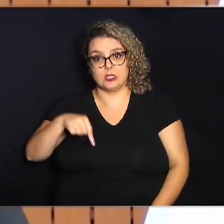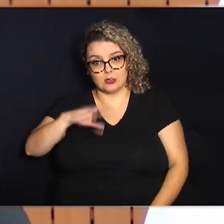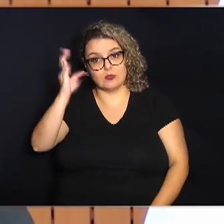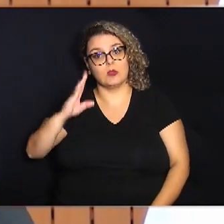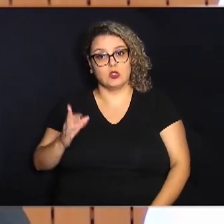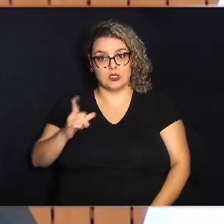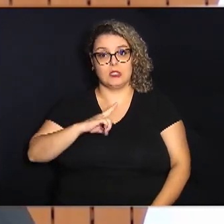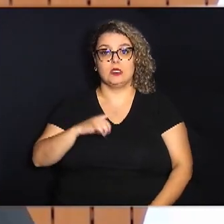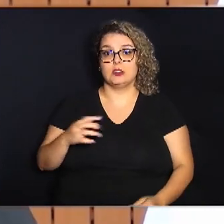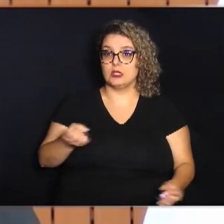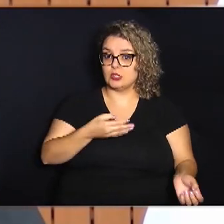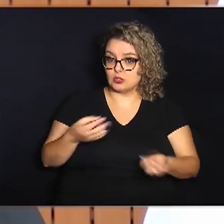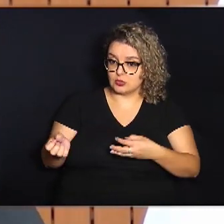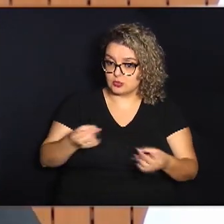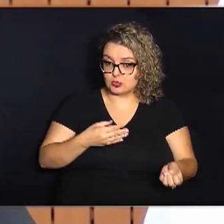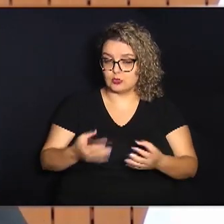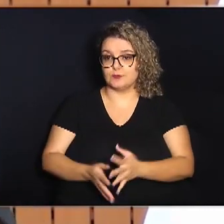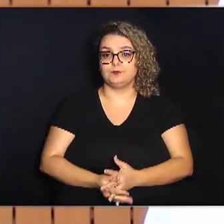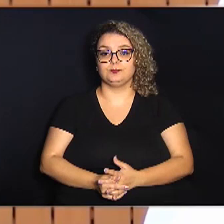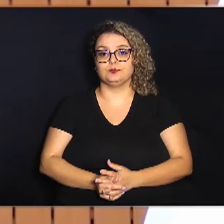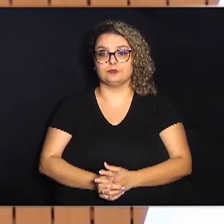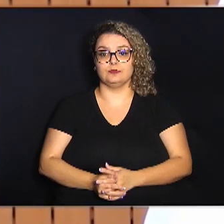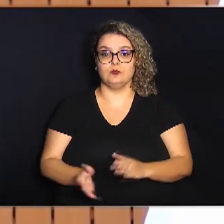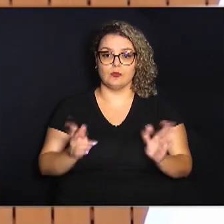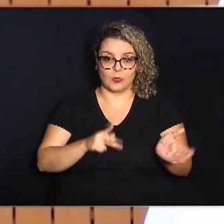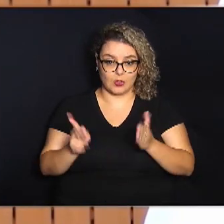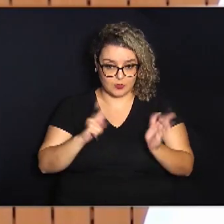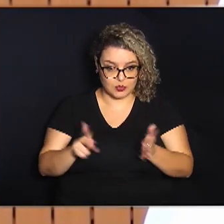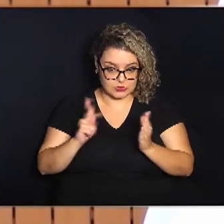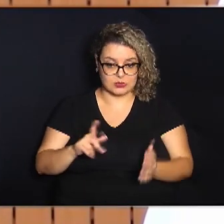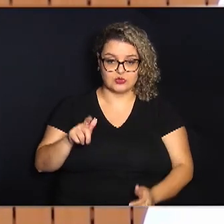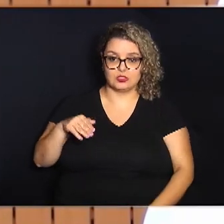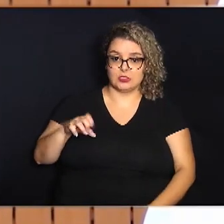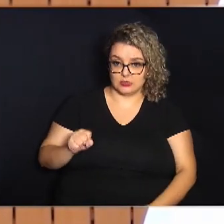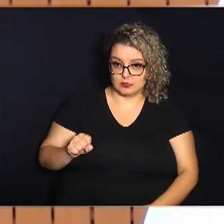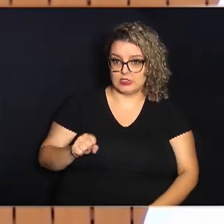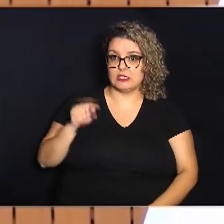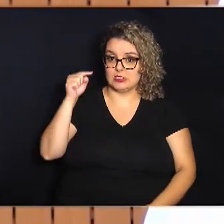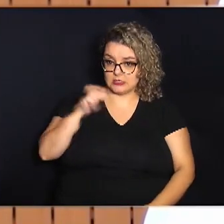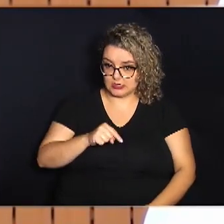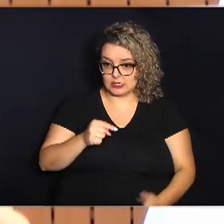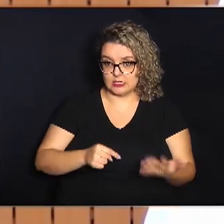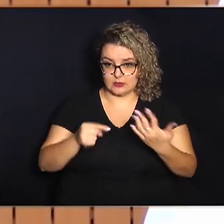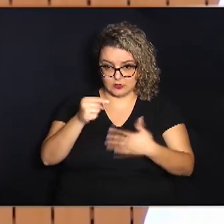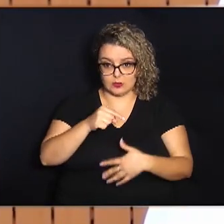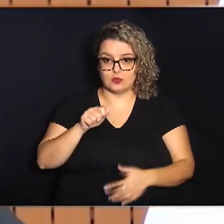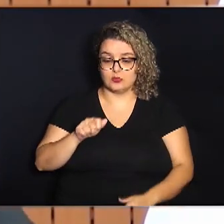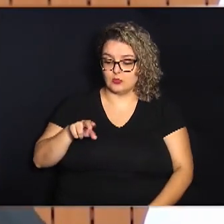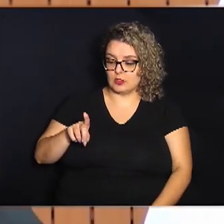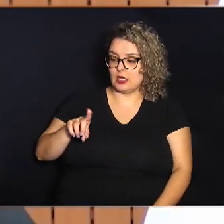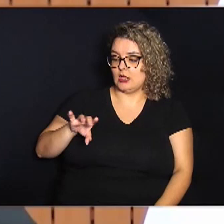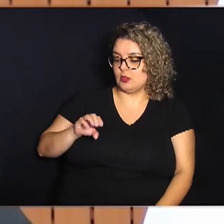bastante inovação quanto à produção de games. Então, ela entra aí no aspecto do audiovisual e